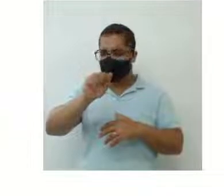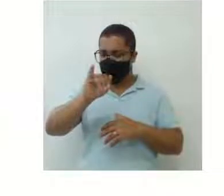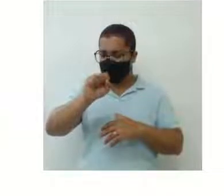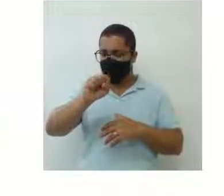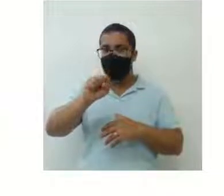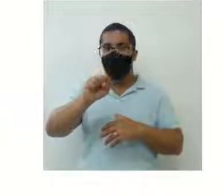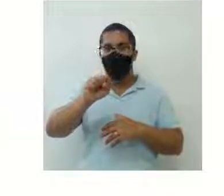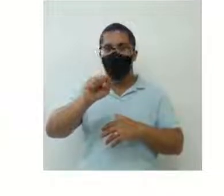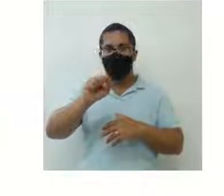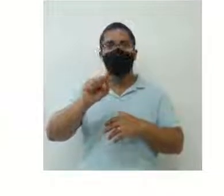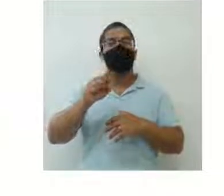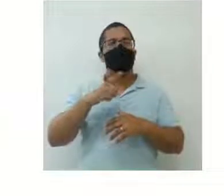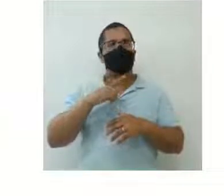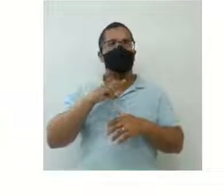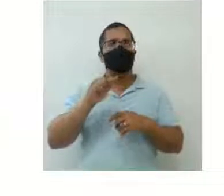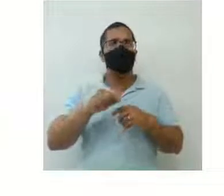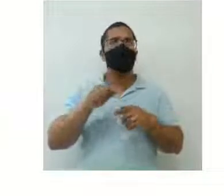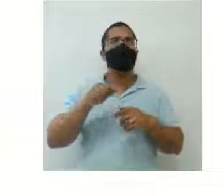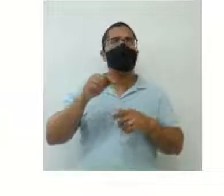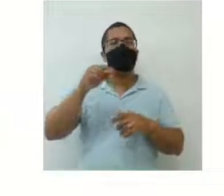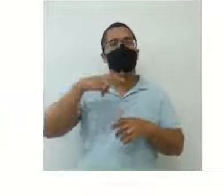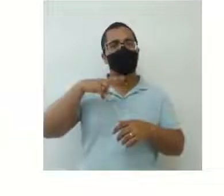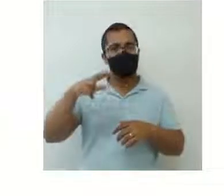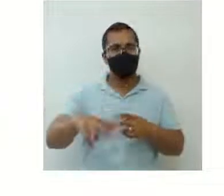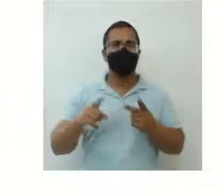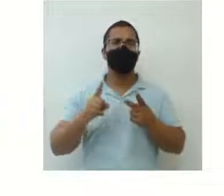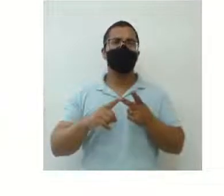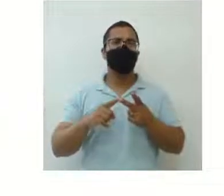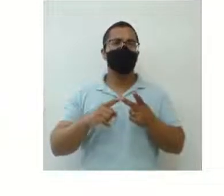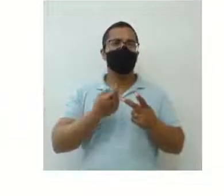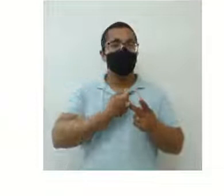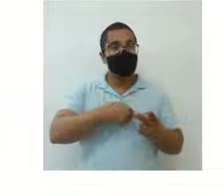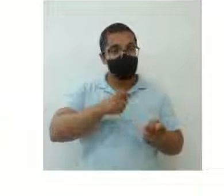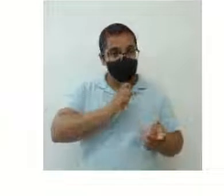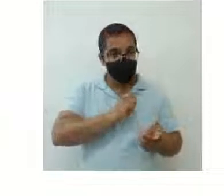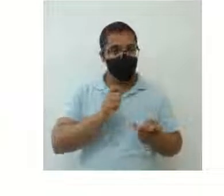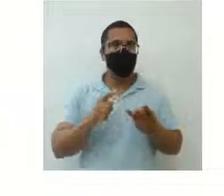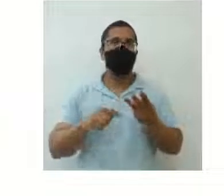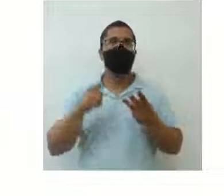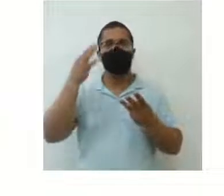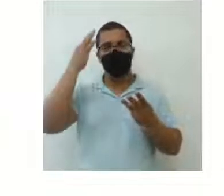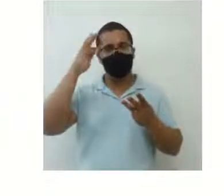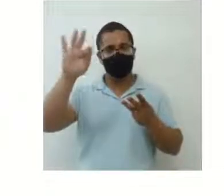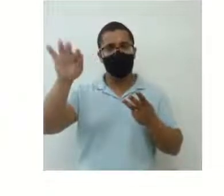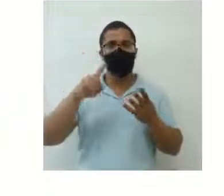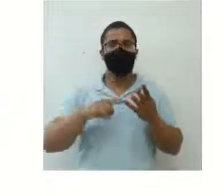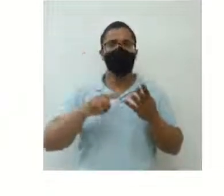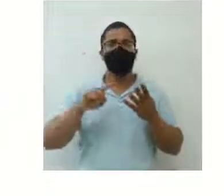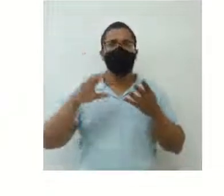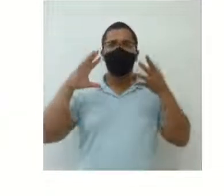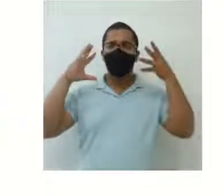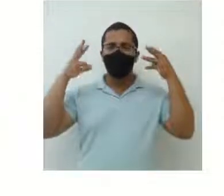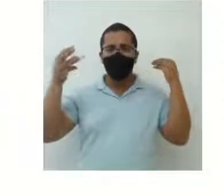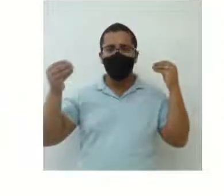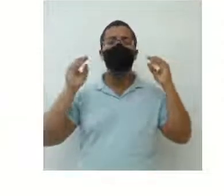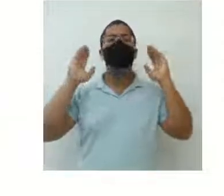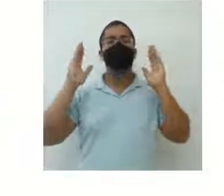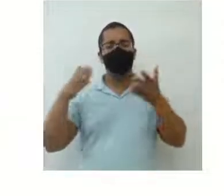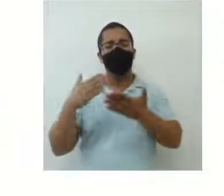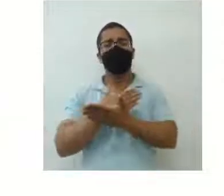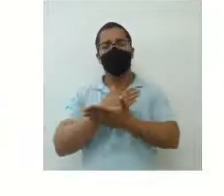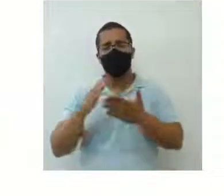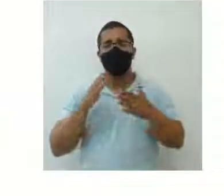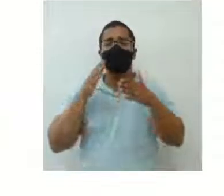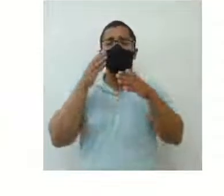Portugal, Espanha, França e Holanda já haviam colonizado regiões da Ásia. Comércio